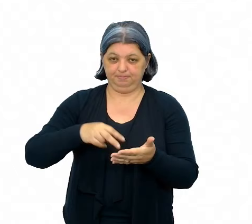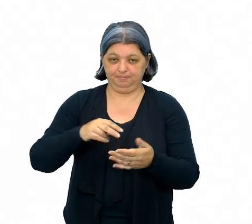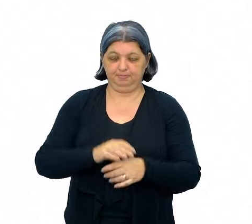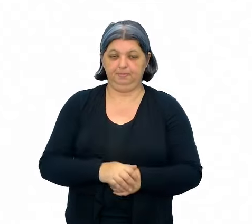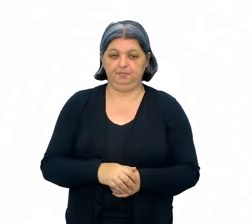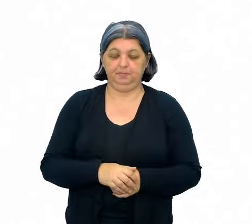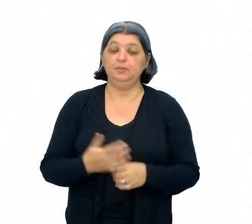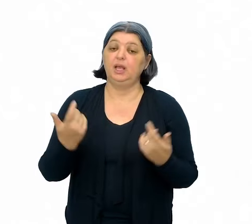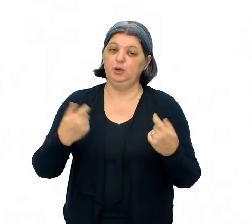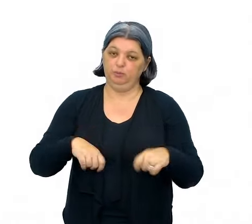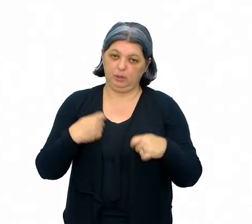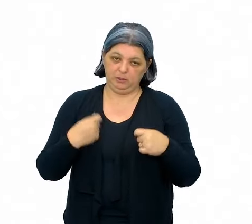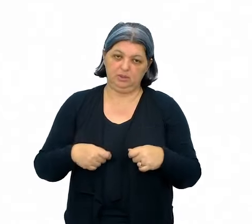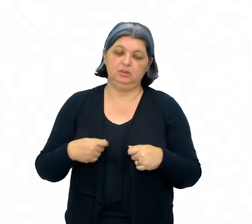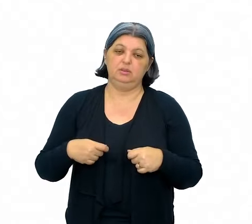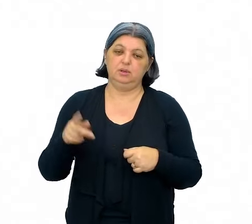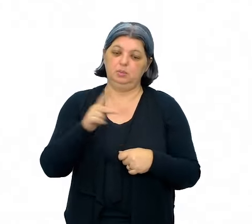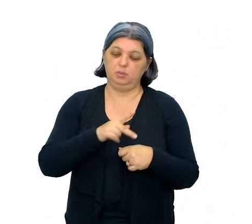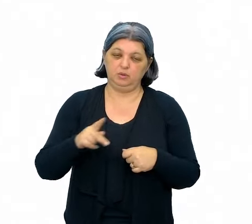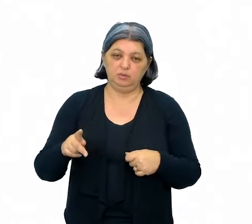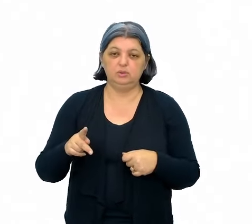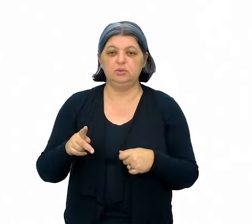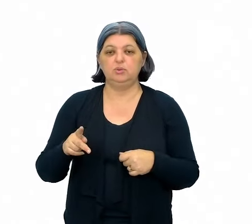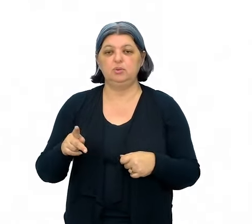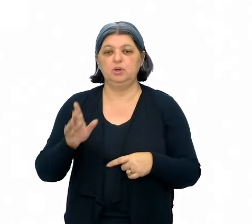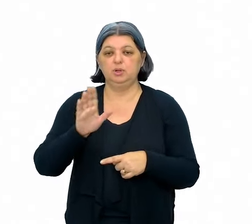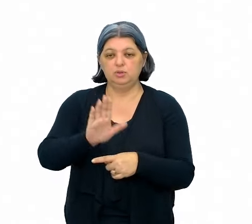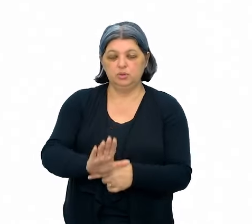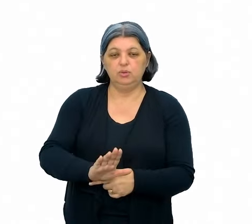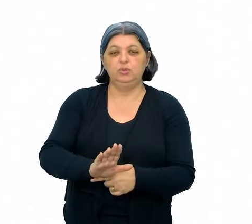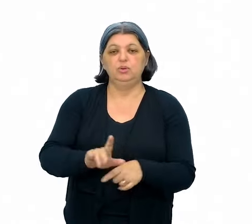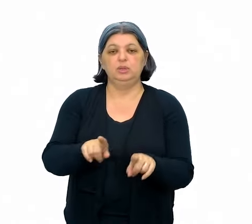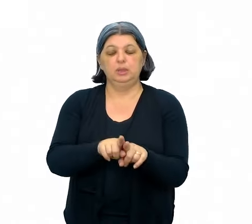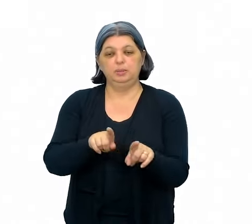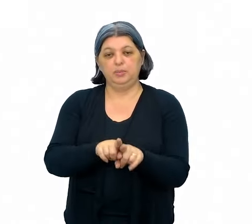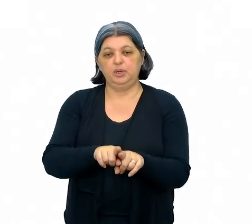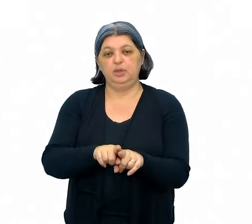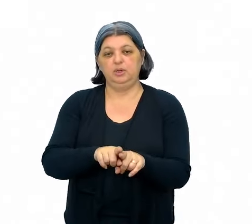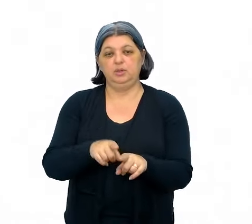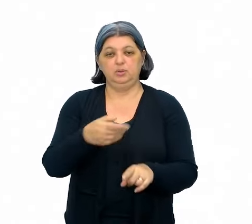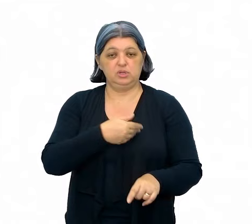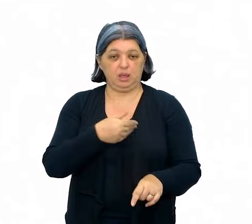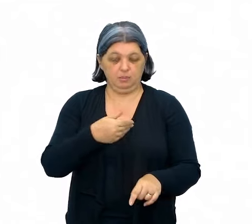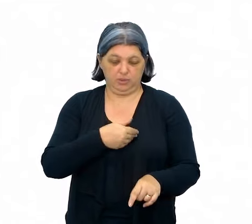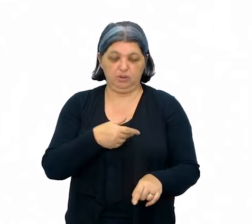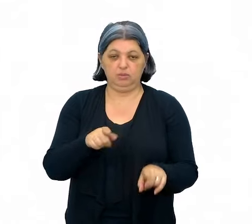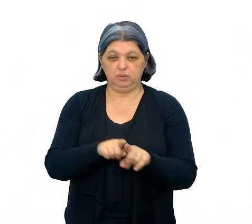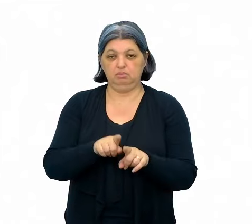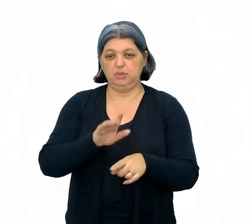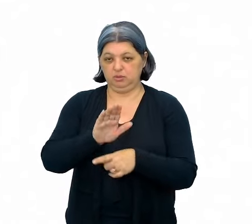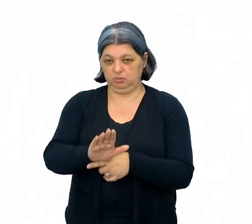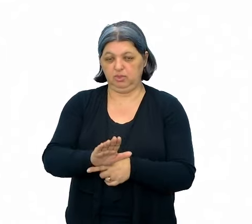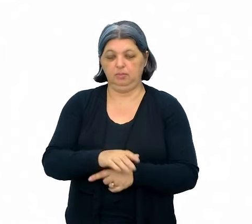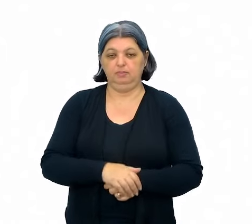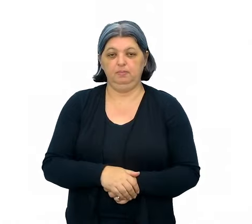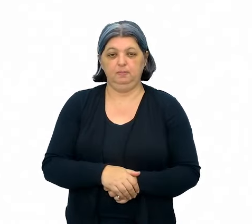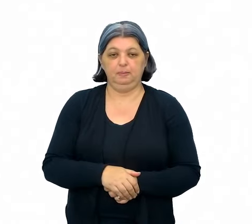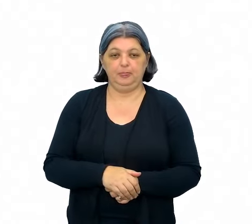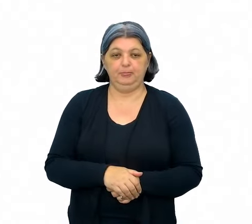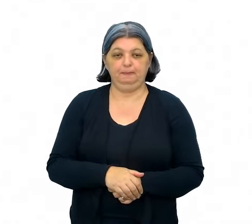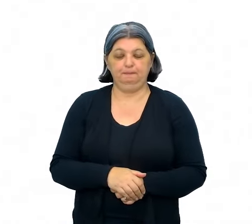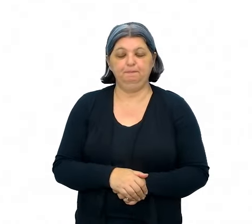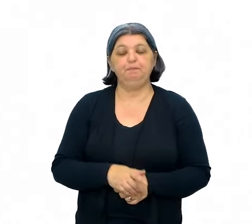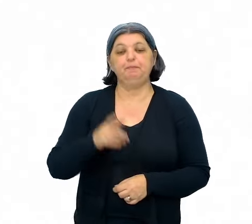provavelmente necessitará do apoio dos colegas, do seu apoio, professor e professora, para que de fato